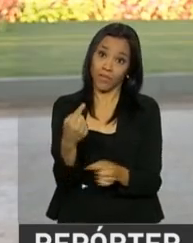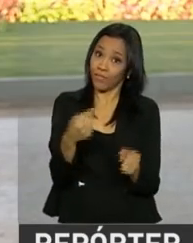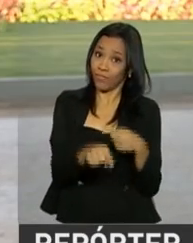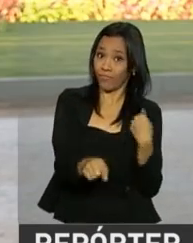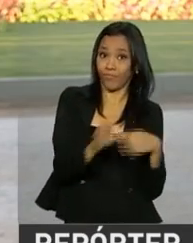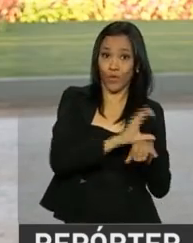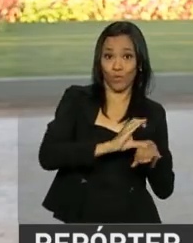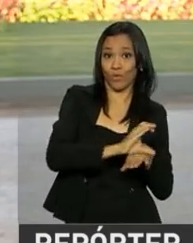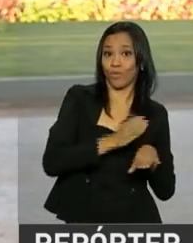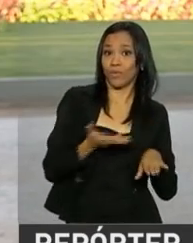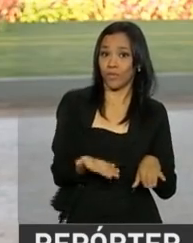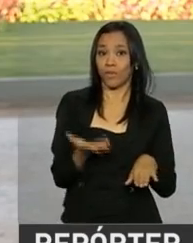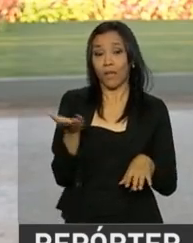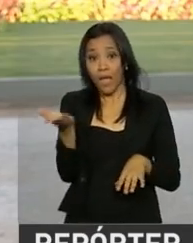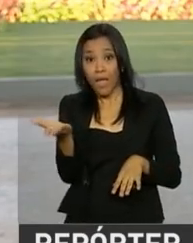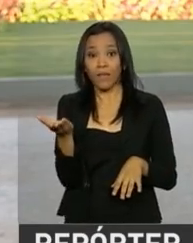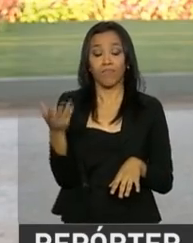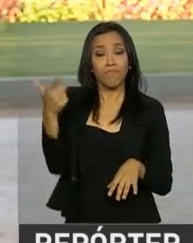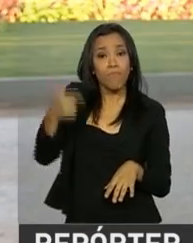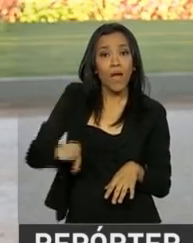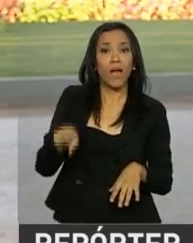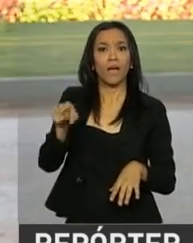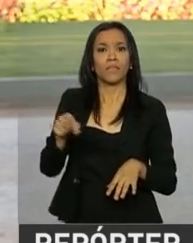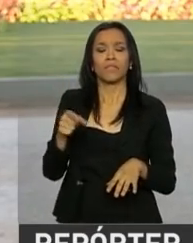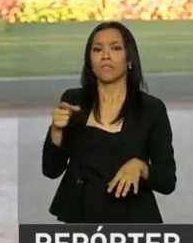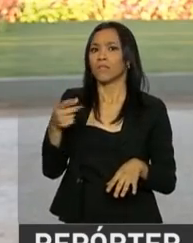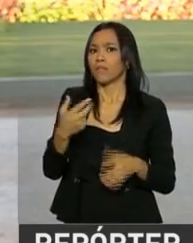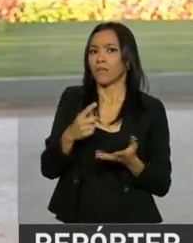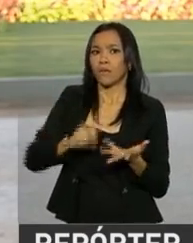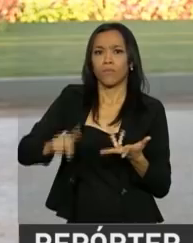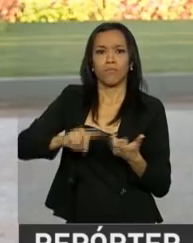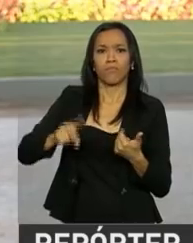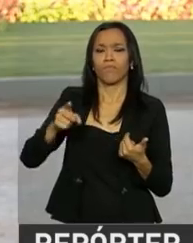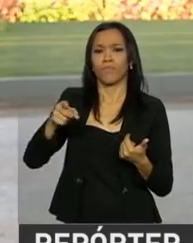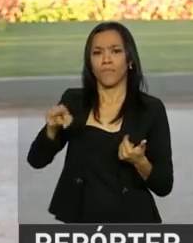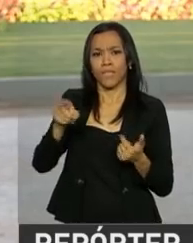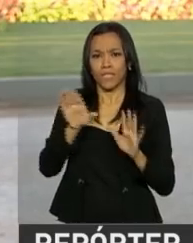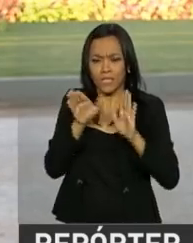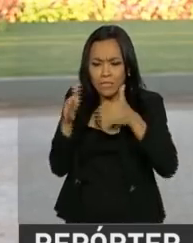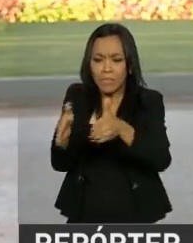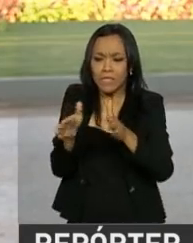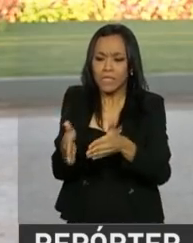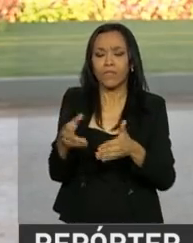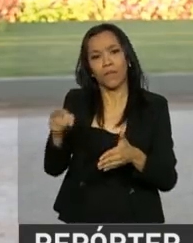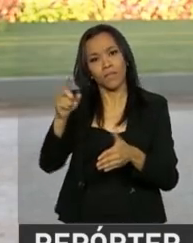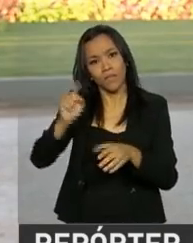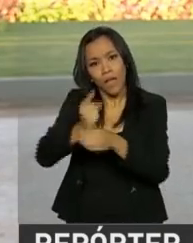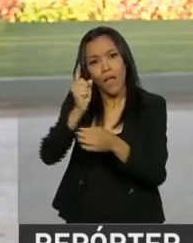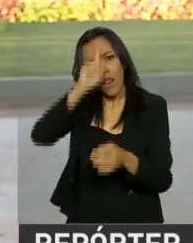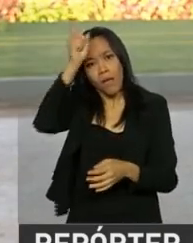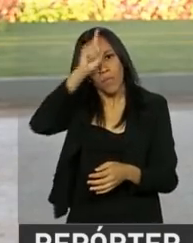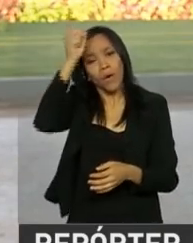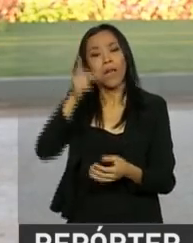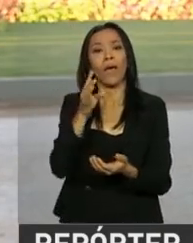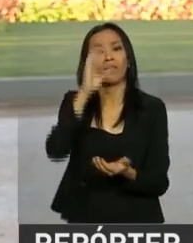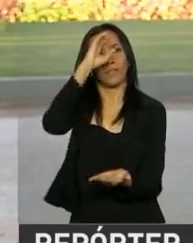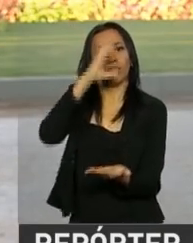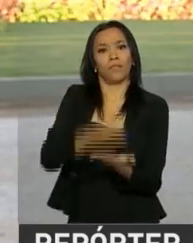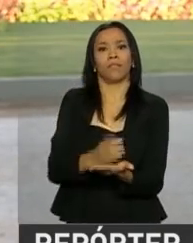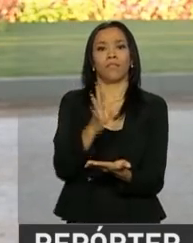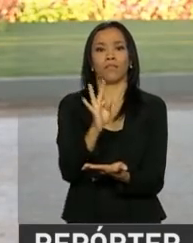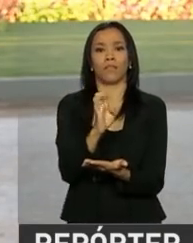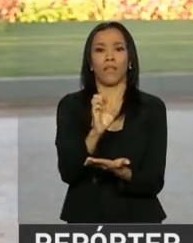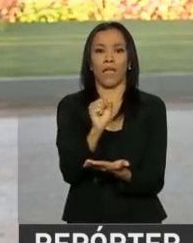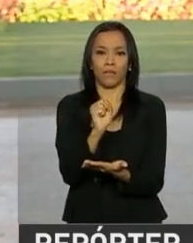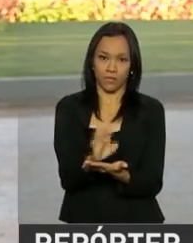Constituição. Isso faz com que o tribunal haja cada vez mais em casos específicos, ao invés de elaborar teses. E segundo ela, isso traz danos irreparáveis